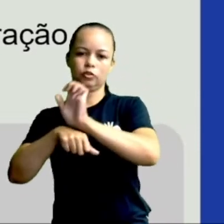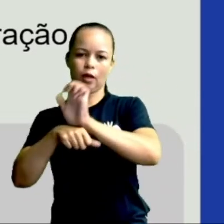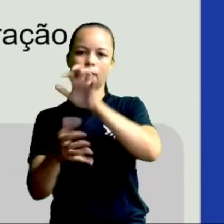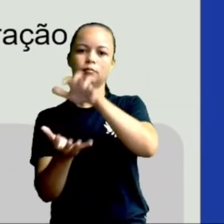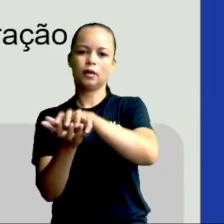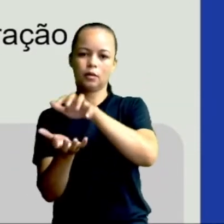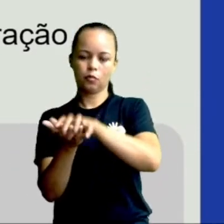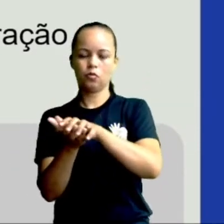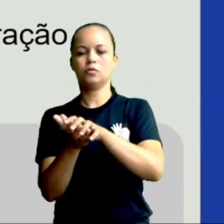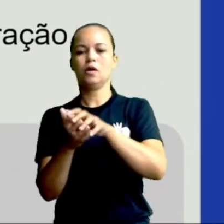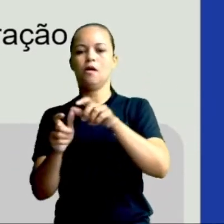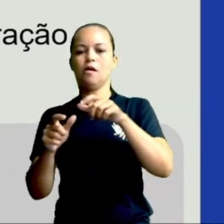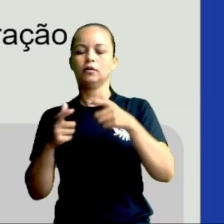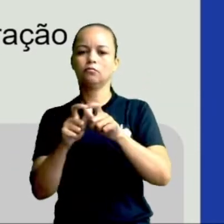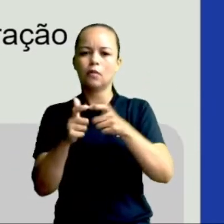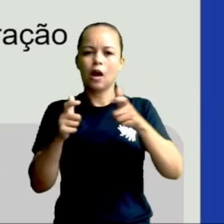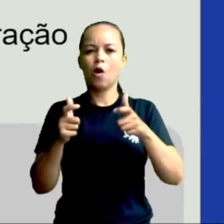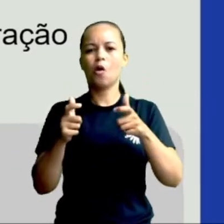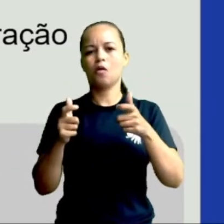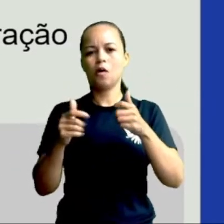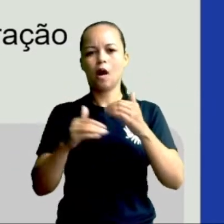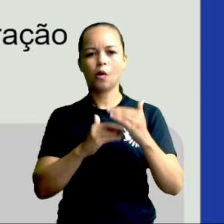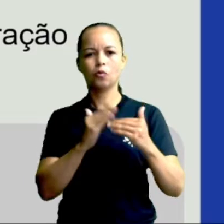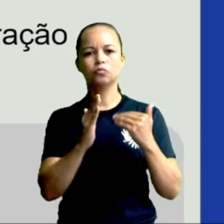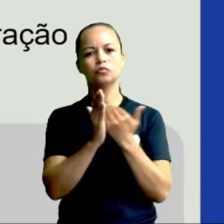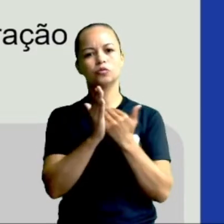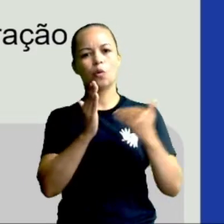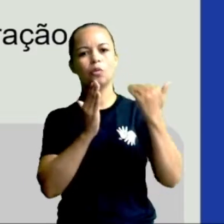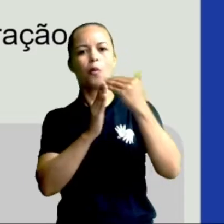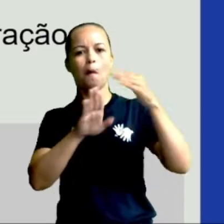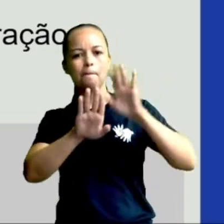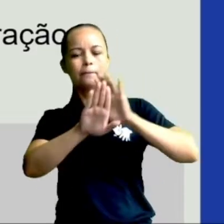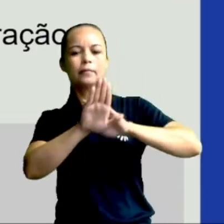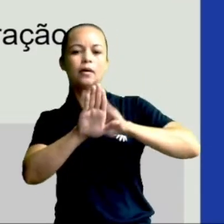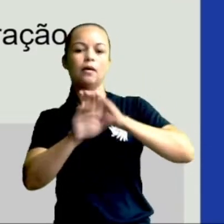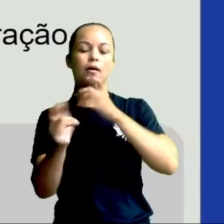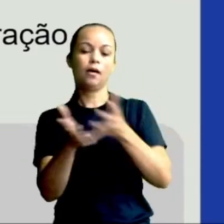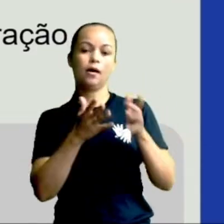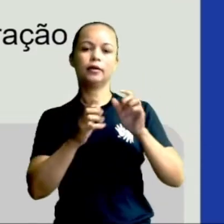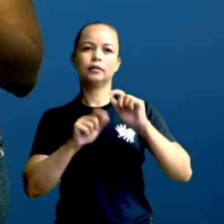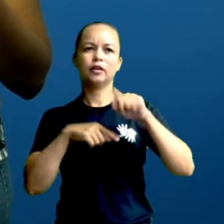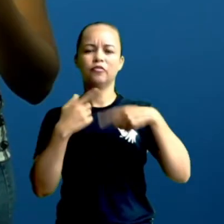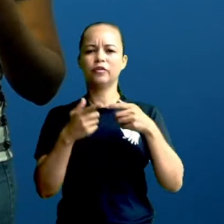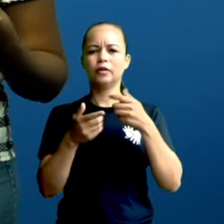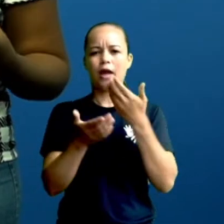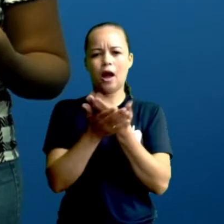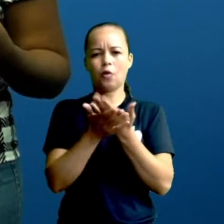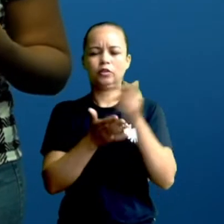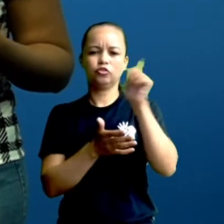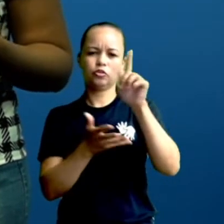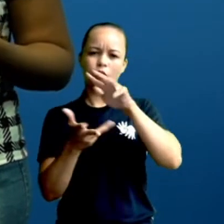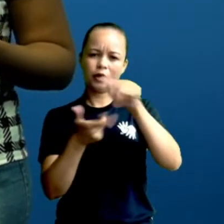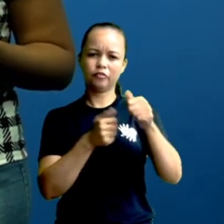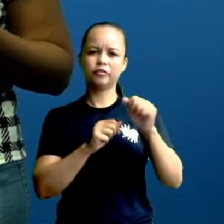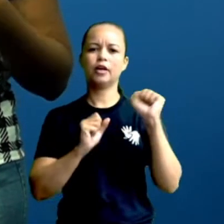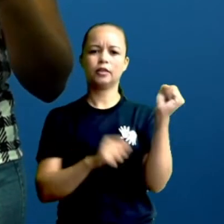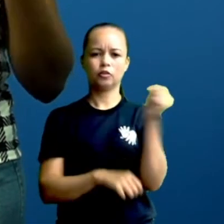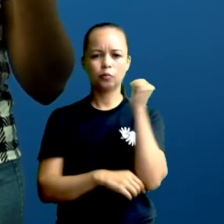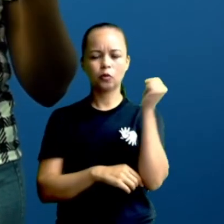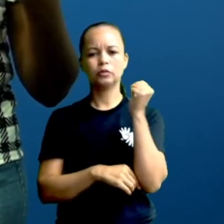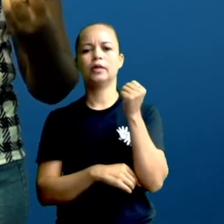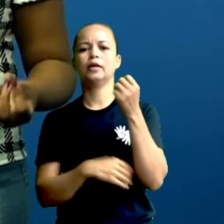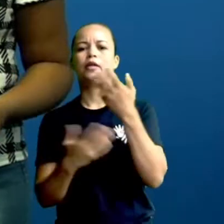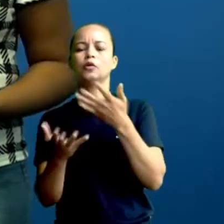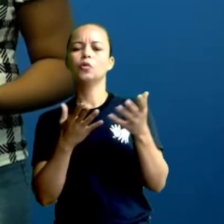a ter maior autonomia. E a gente viu essa questão na aula de geografia, a questão dos poderes, não sei se vocês lembram,